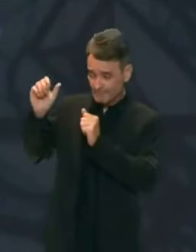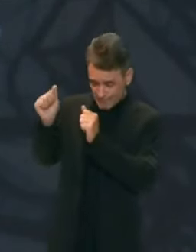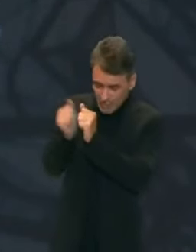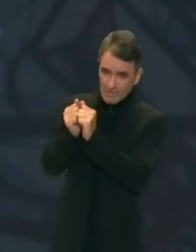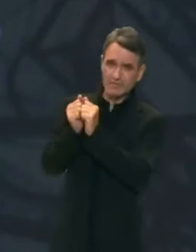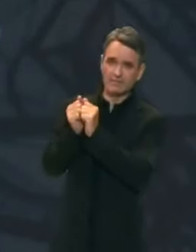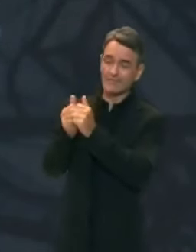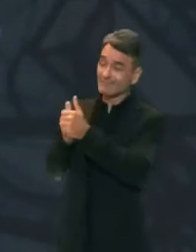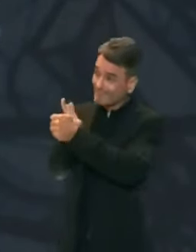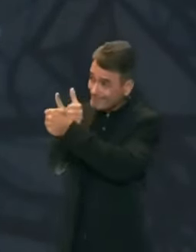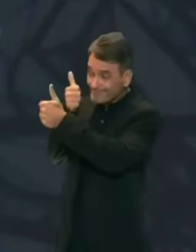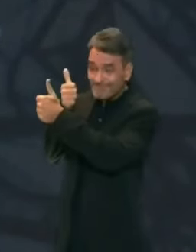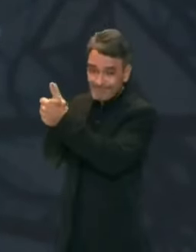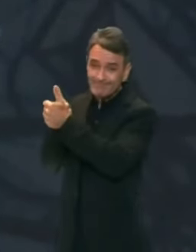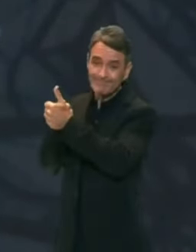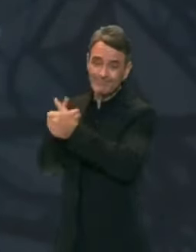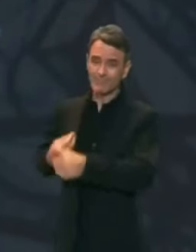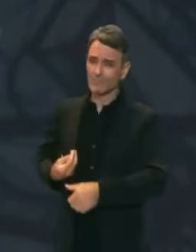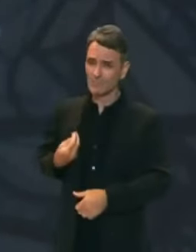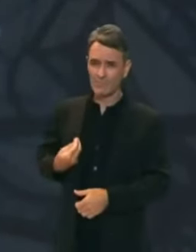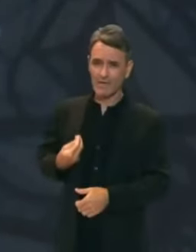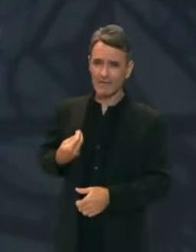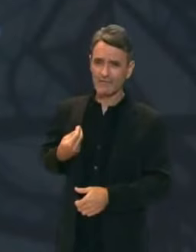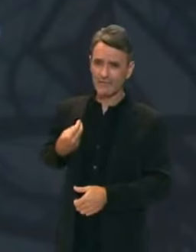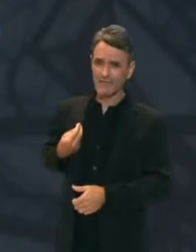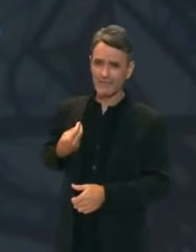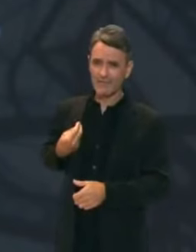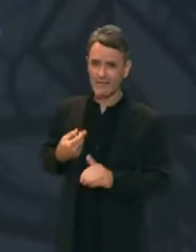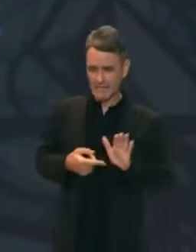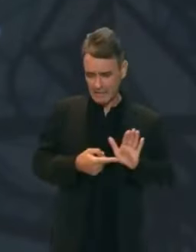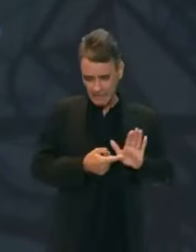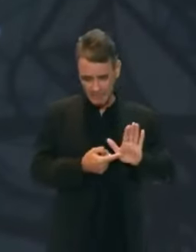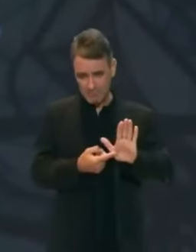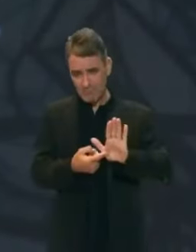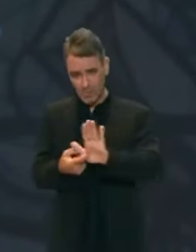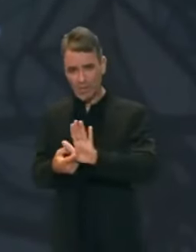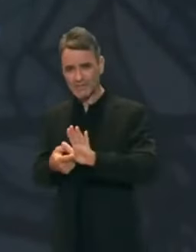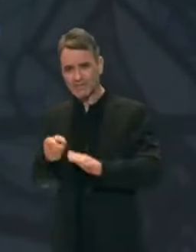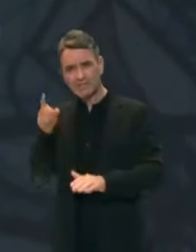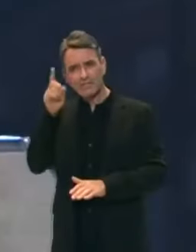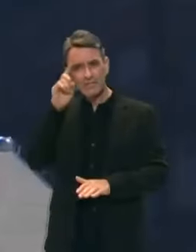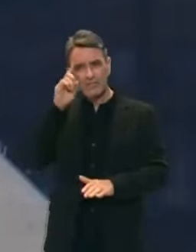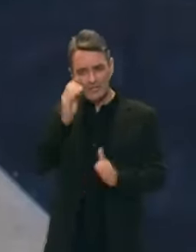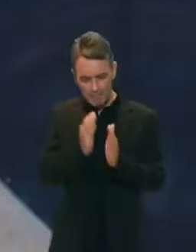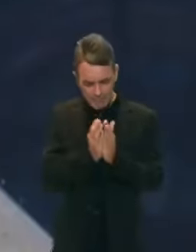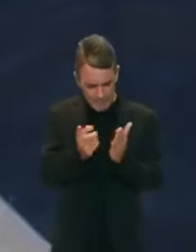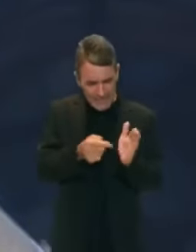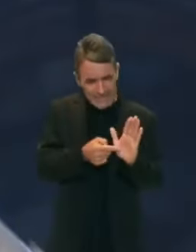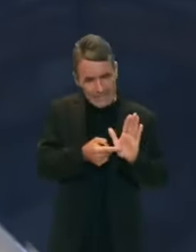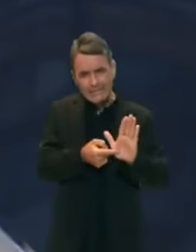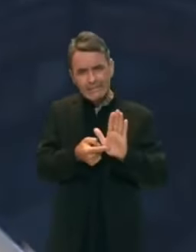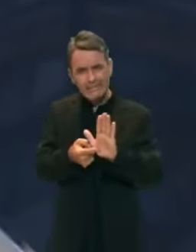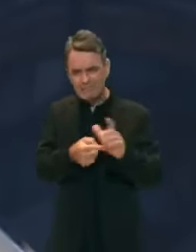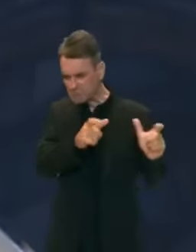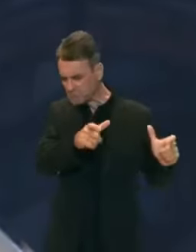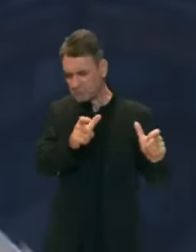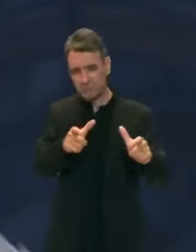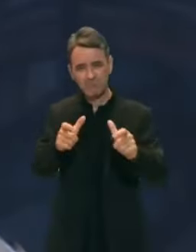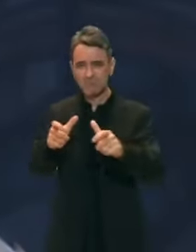Deus, para que você viva uma vida que reflita dia após dia a palavra de Deus onde quer que